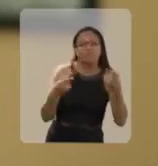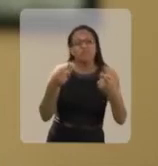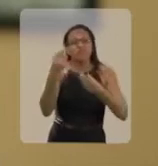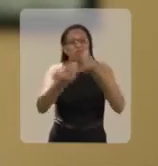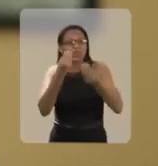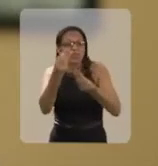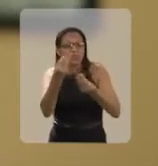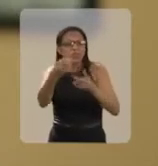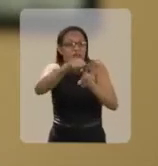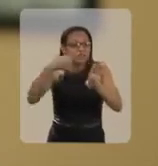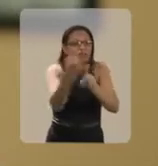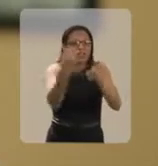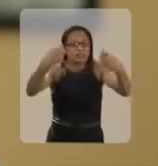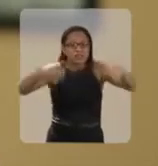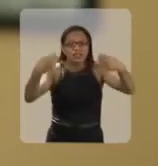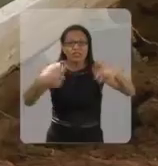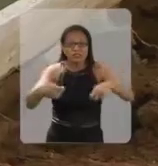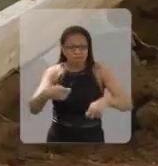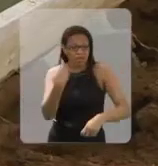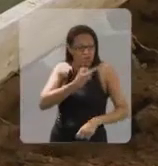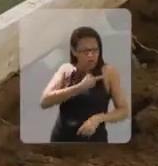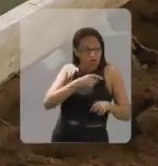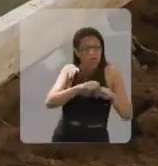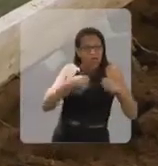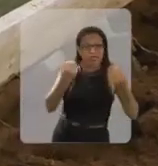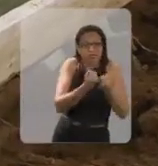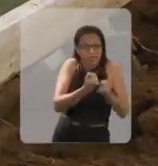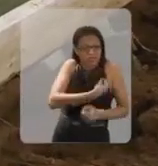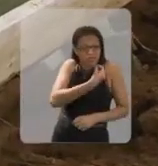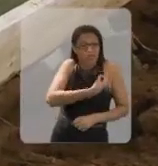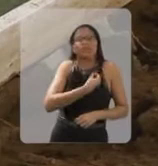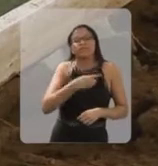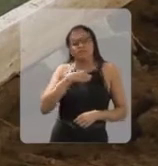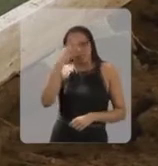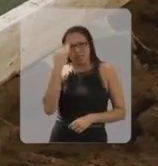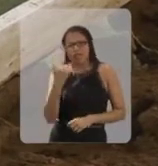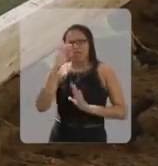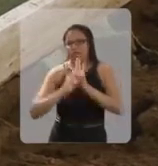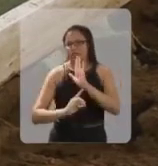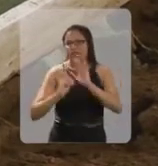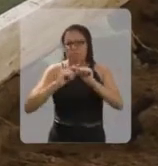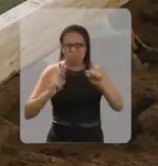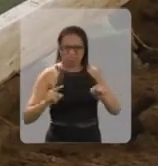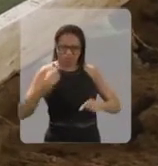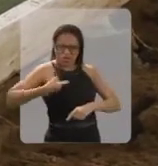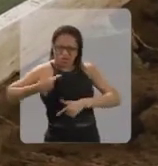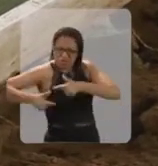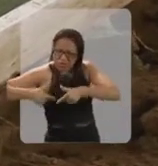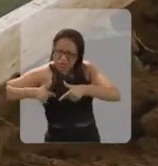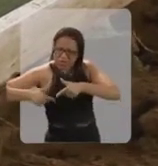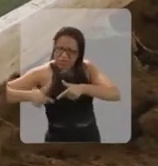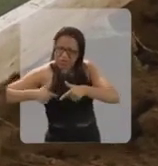sociedade precisa que não seja ela. Um trabalhador acovardado que não possa